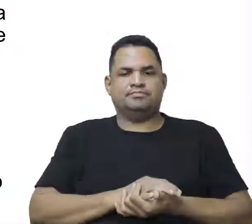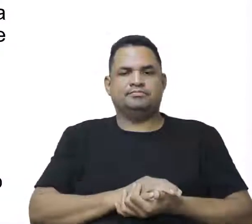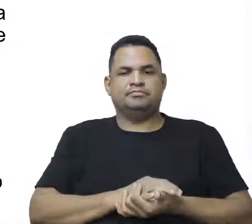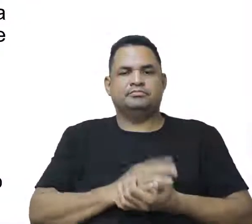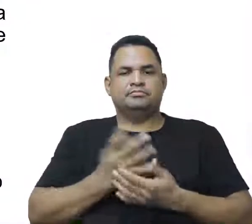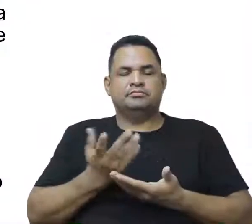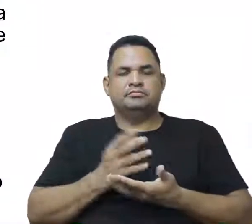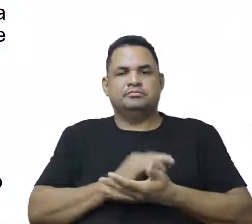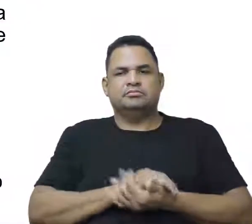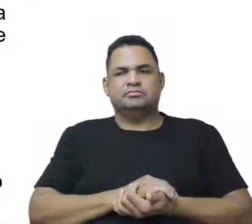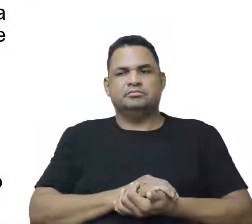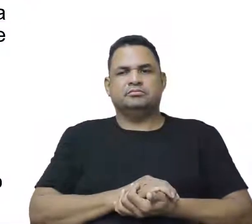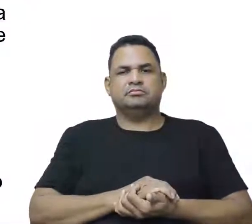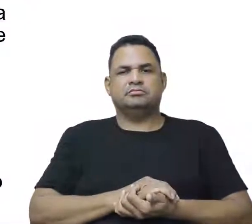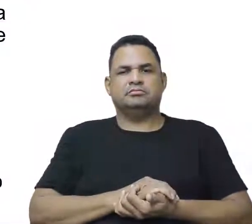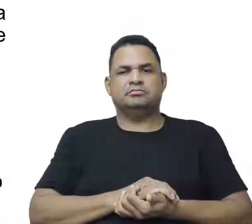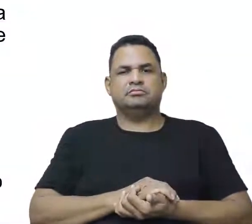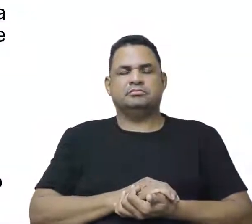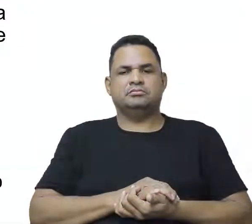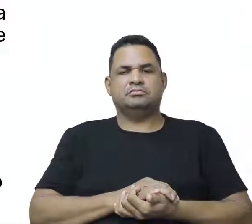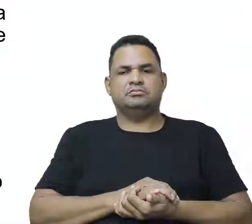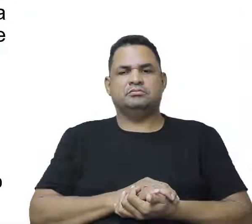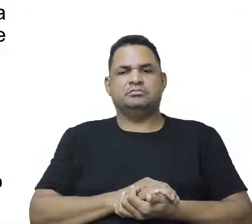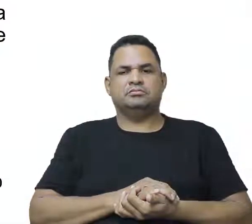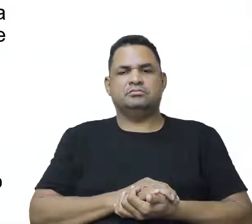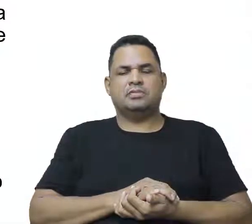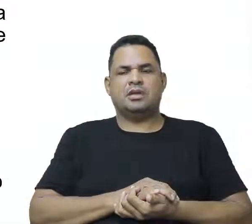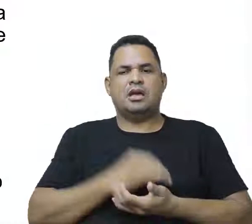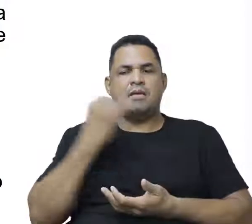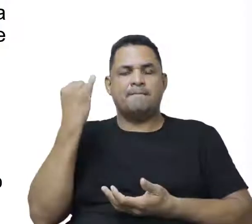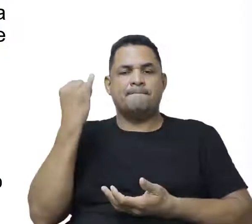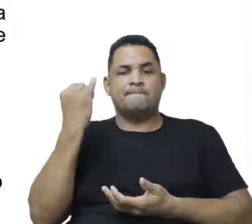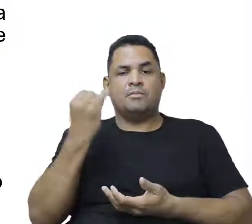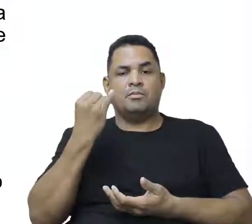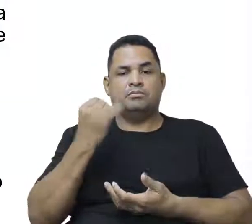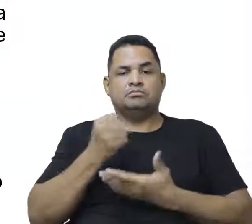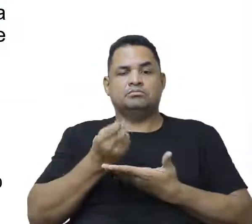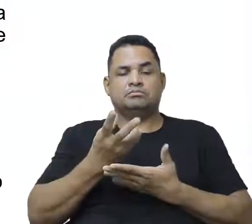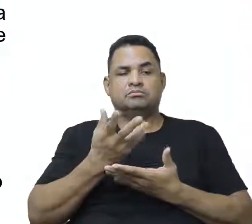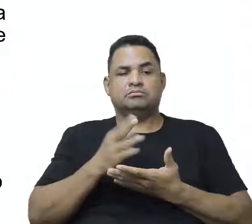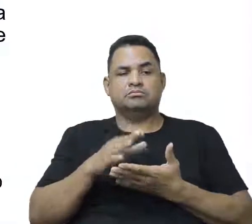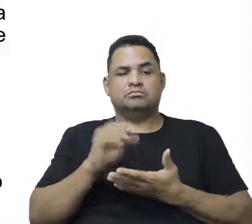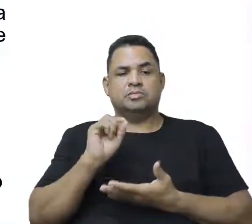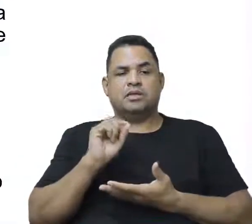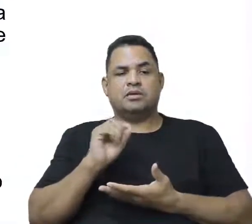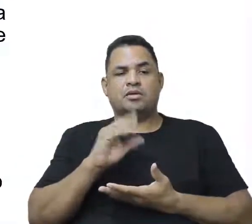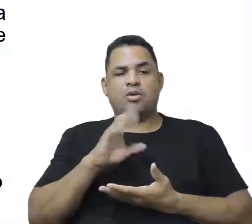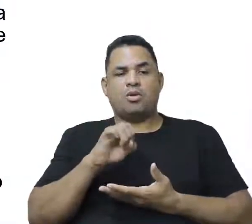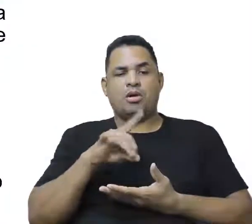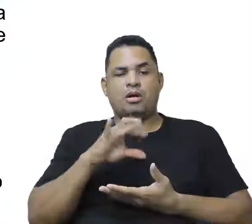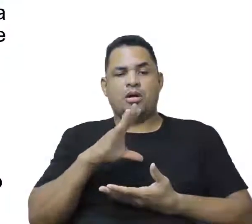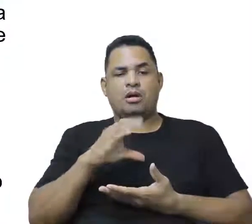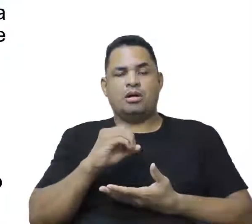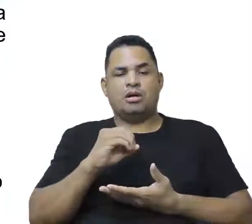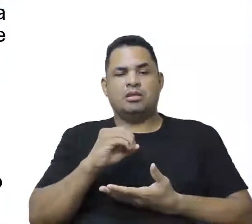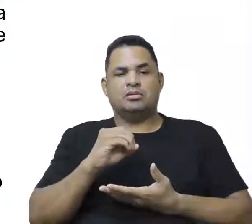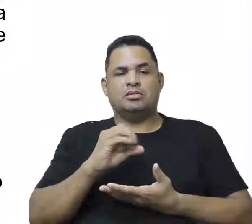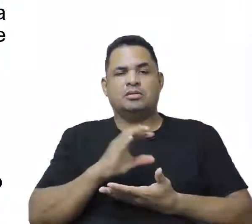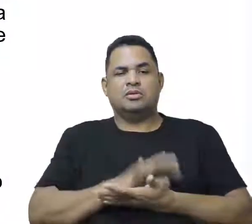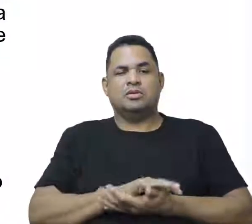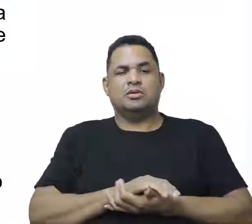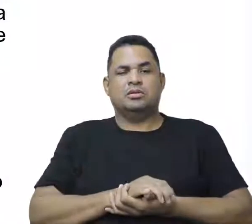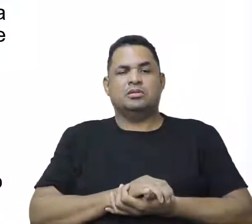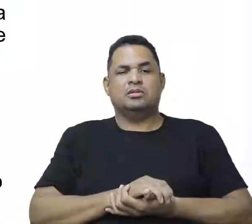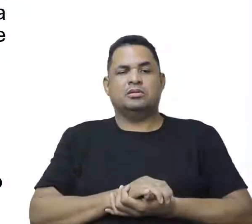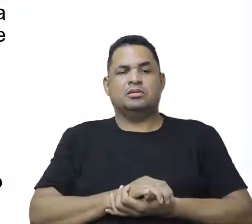chamar a atenção ao que? Ao que aqui, que é o ponto-chave da questão. Que ele falou que é orgânico. É